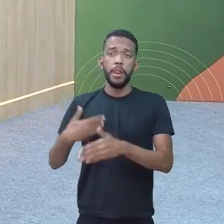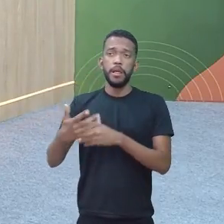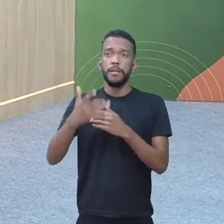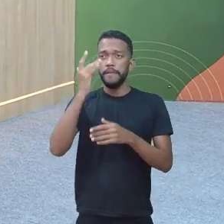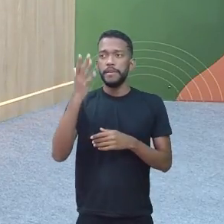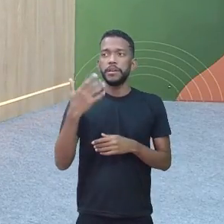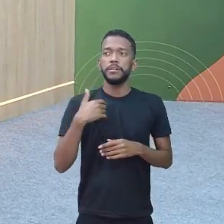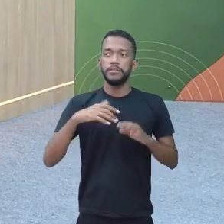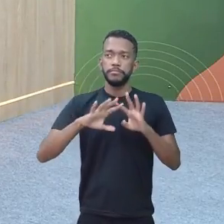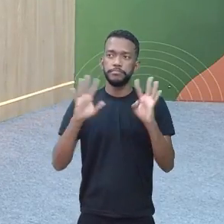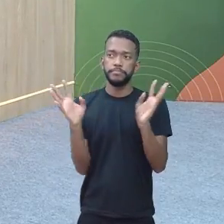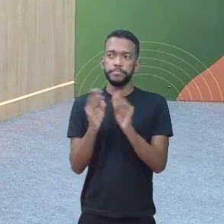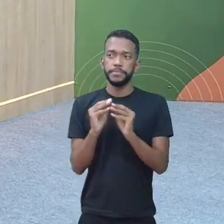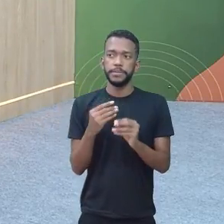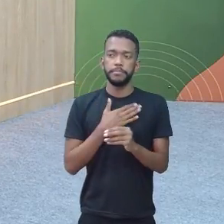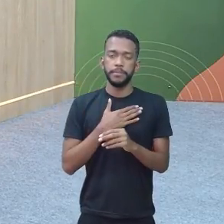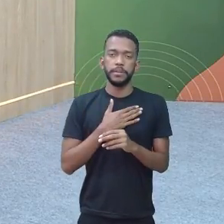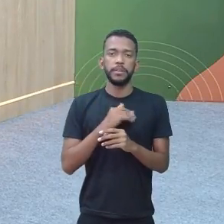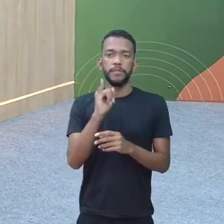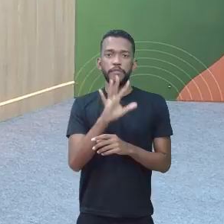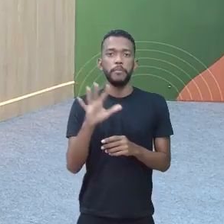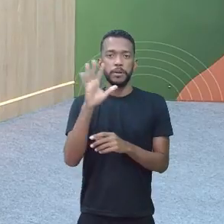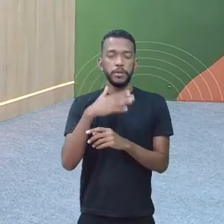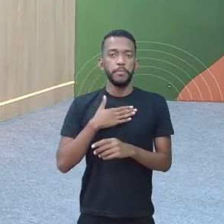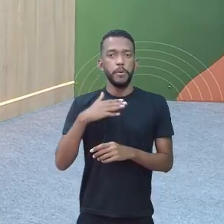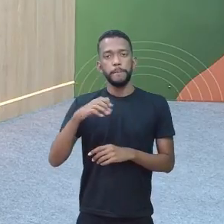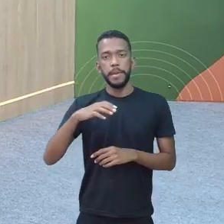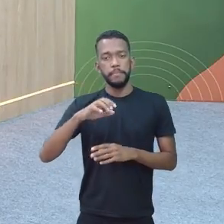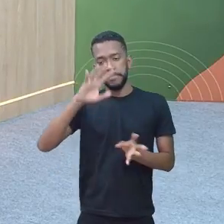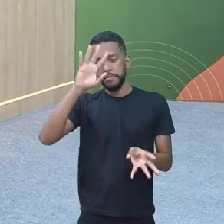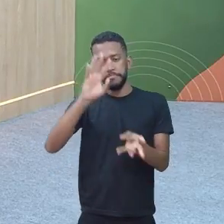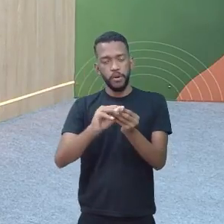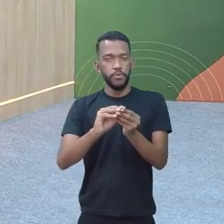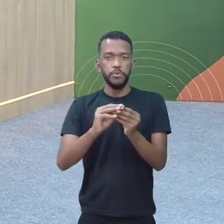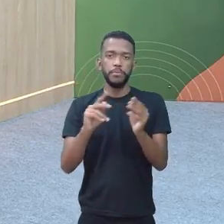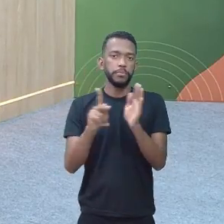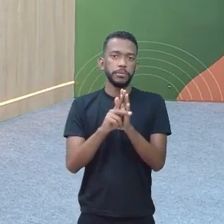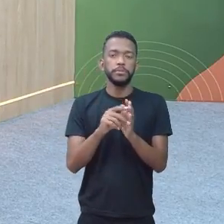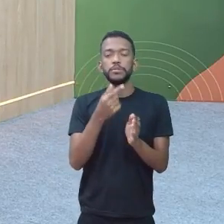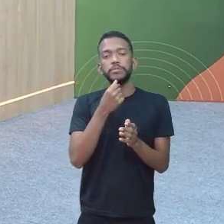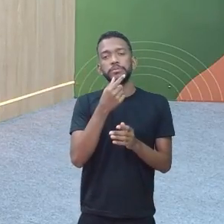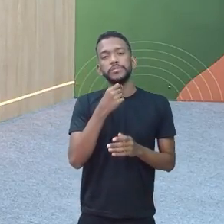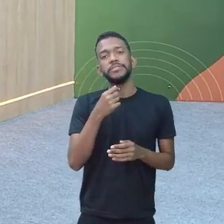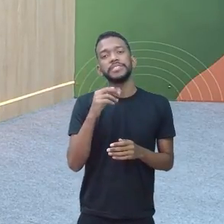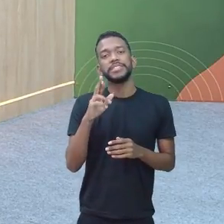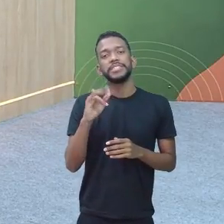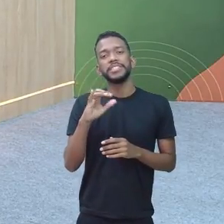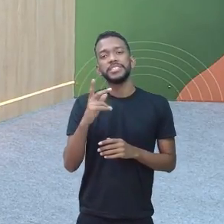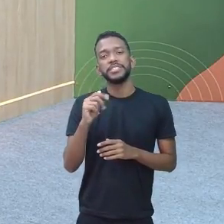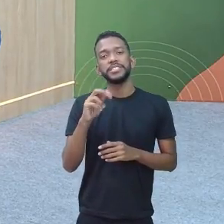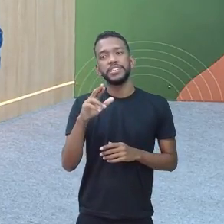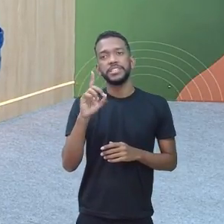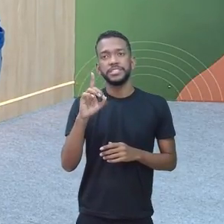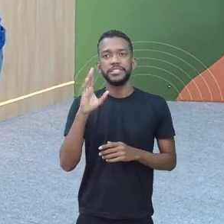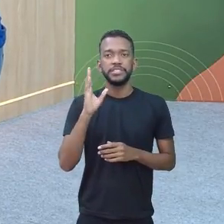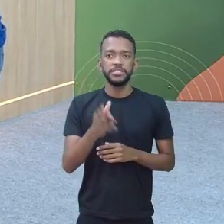enxugo a minha informação, eu torno o meu meme mínimo, como é a ideia que o Richard estava falando lá no começo.